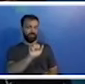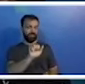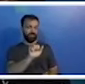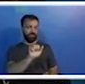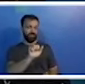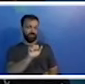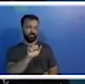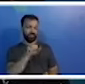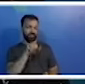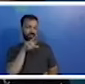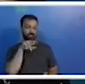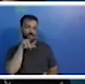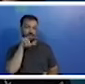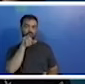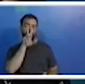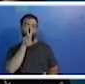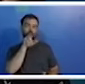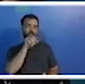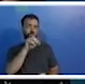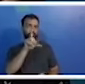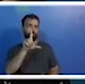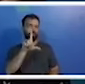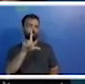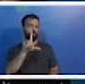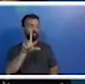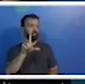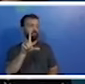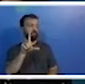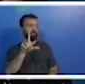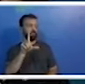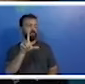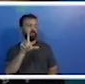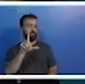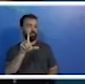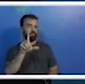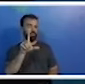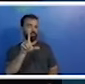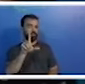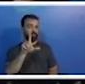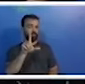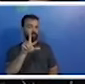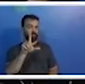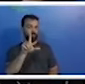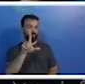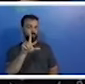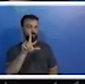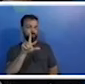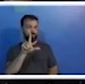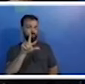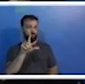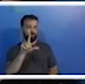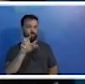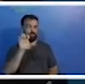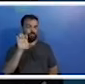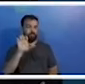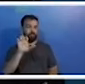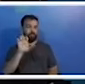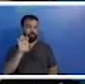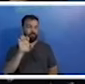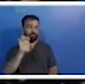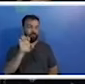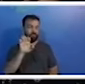já viram a linguinha onde ela foi letra L olhem muito bem ele com e